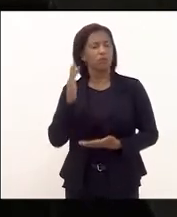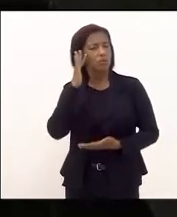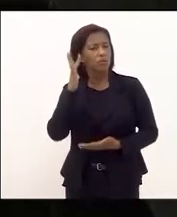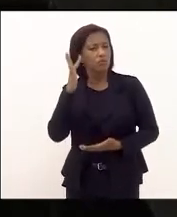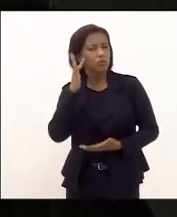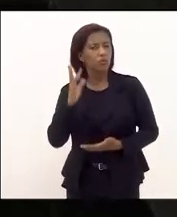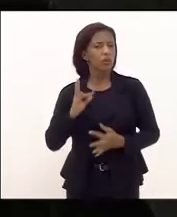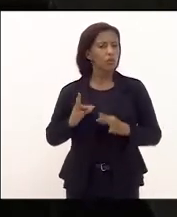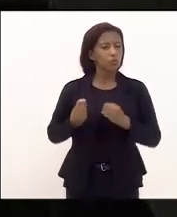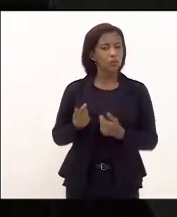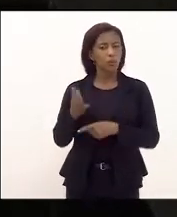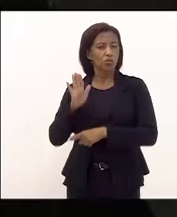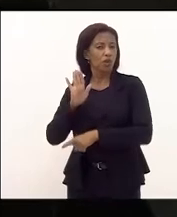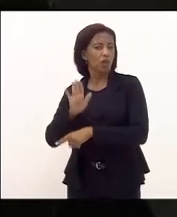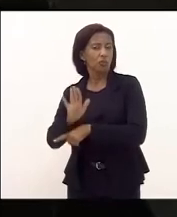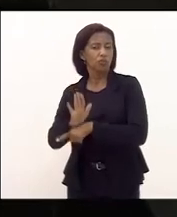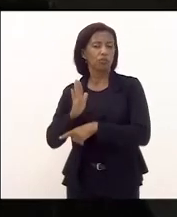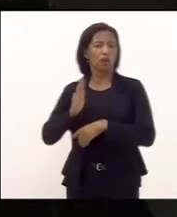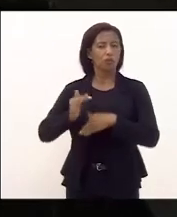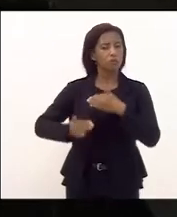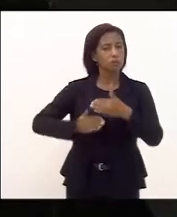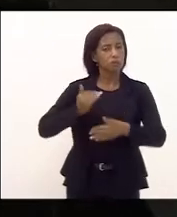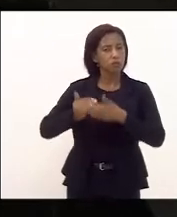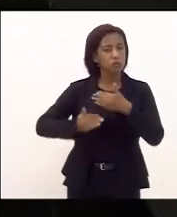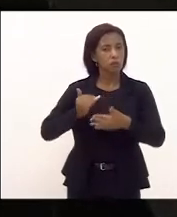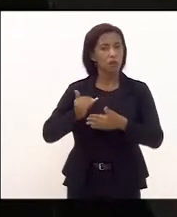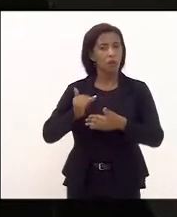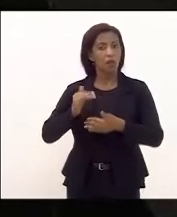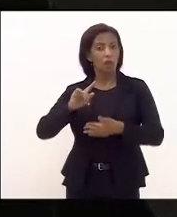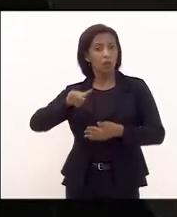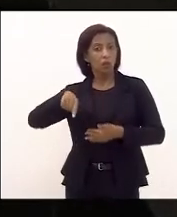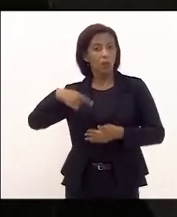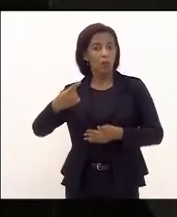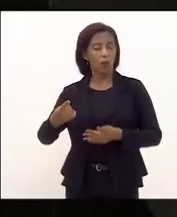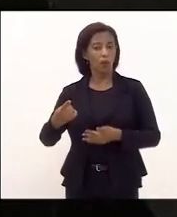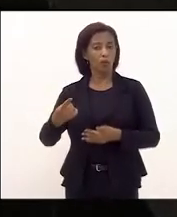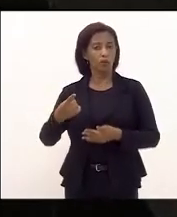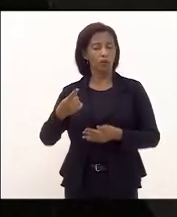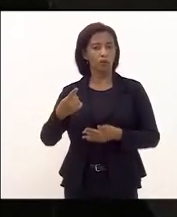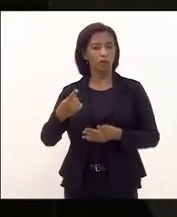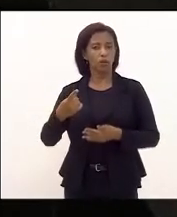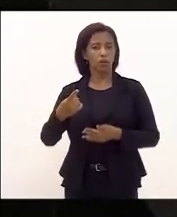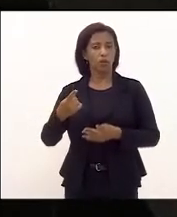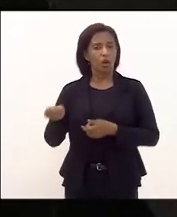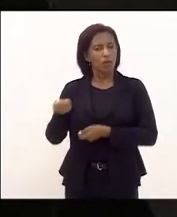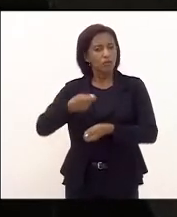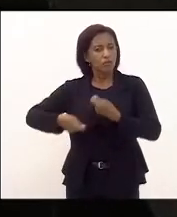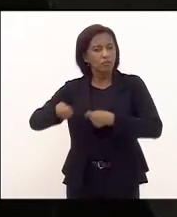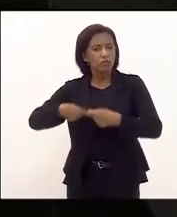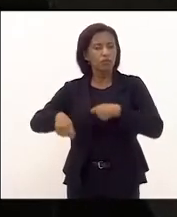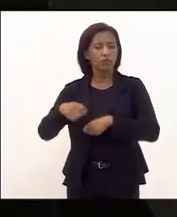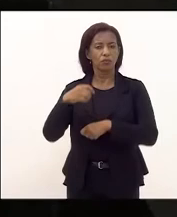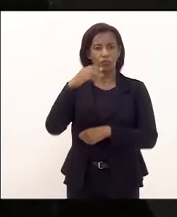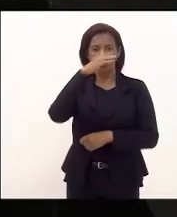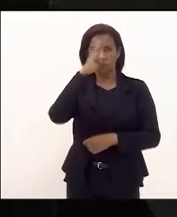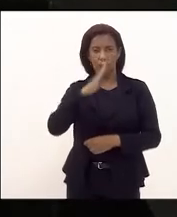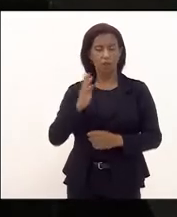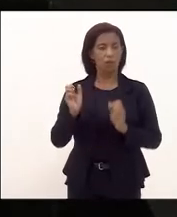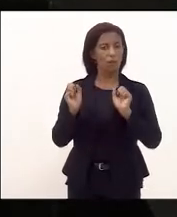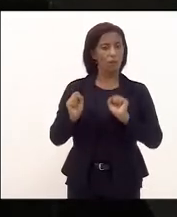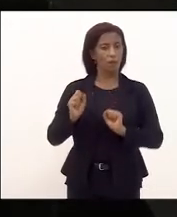tudo que a gente quer ajudar a construir é que no próximo quadriênio, né, administrativo no Brasil, que a gente possa